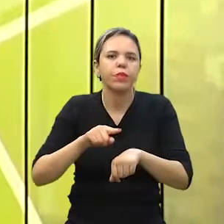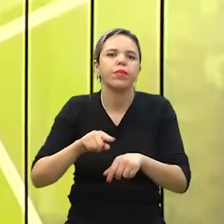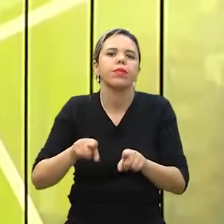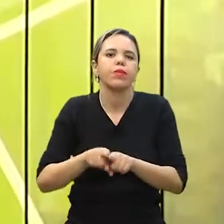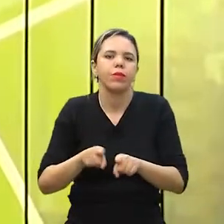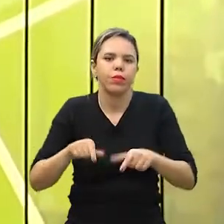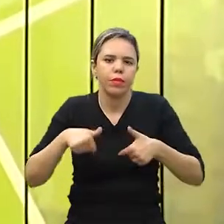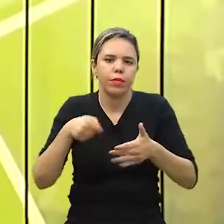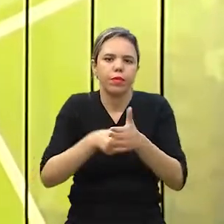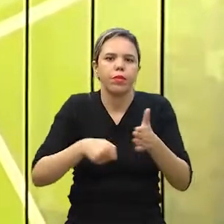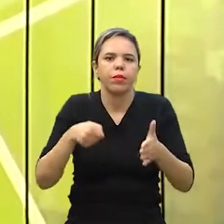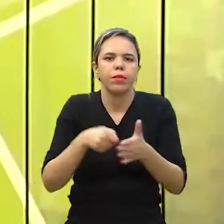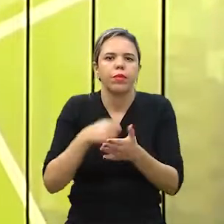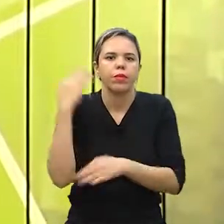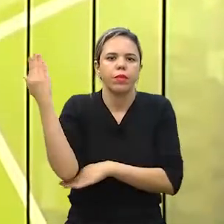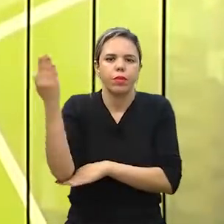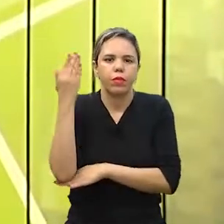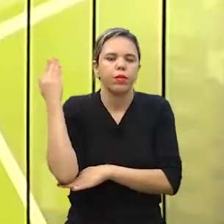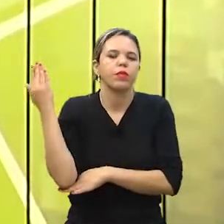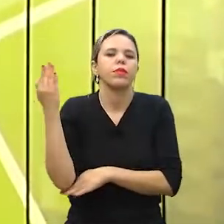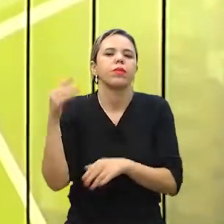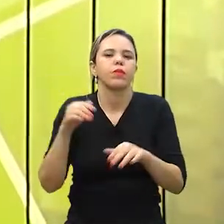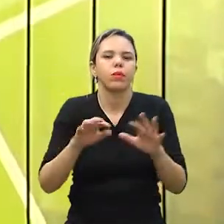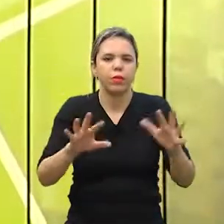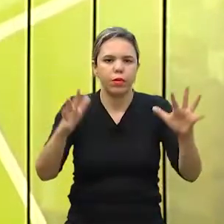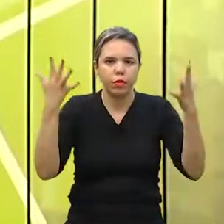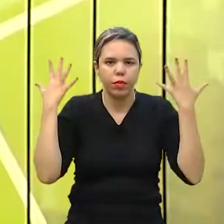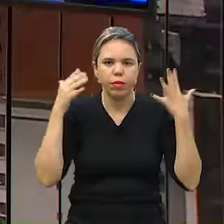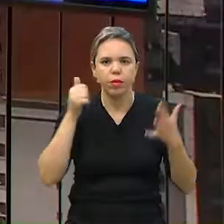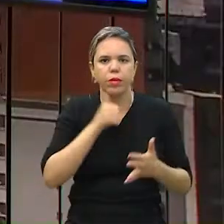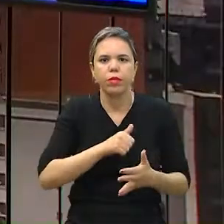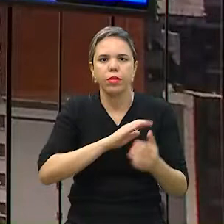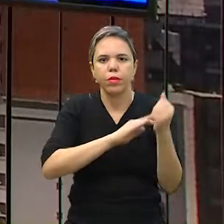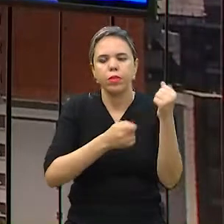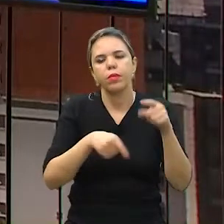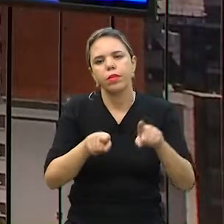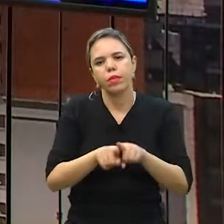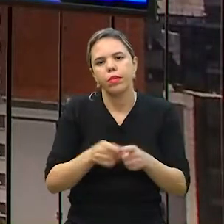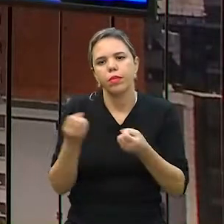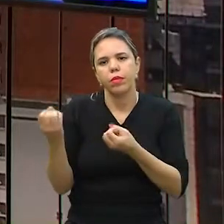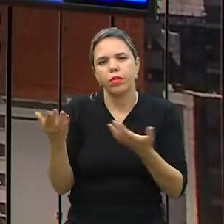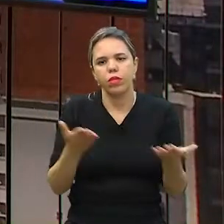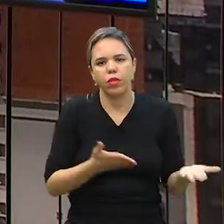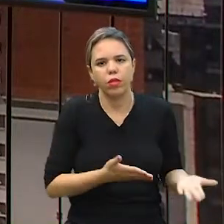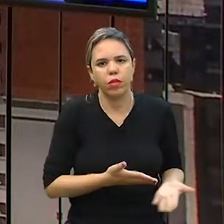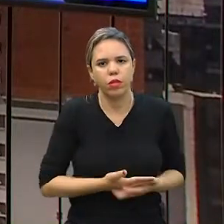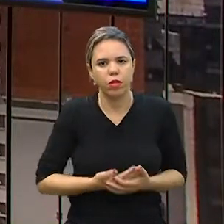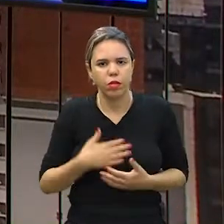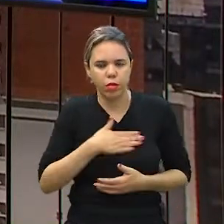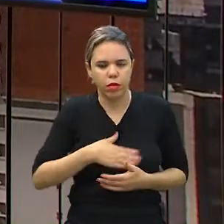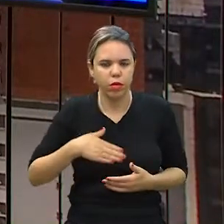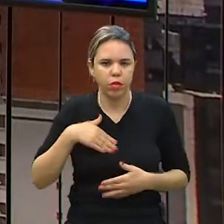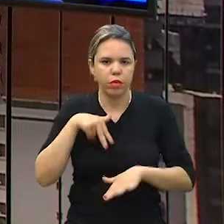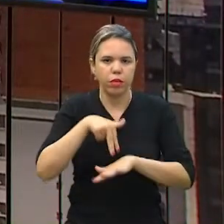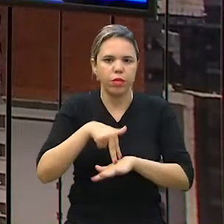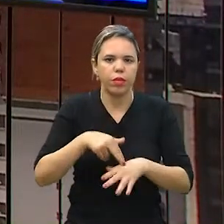ativista de causas ambientais em geral e também feminista. Seja bem-vinda, Marina, é um prazer